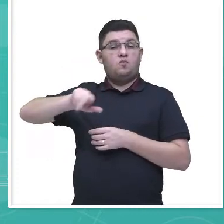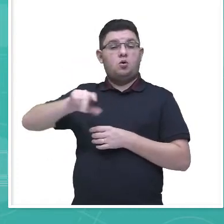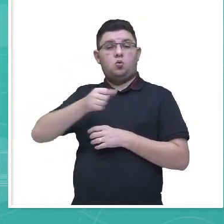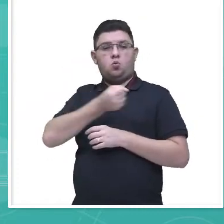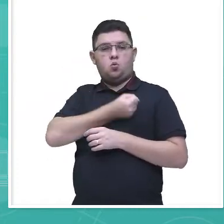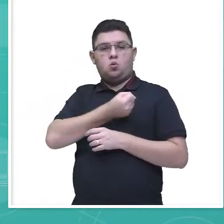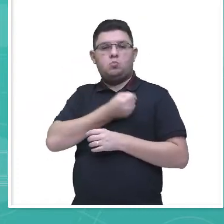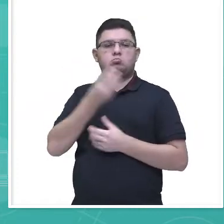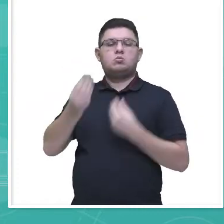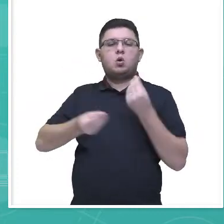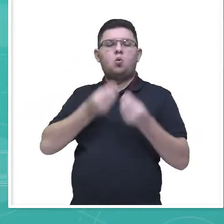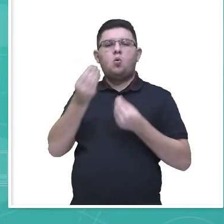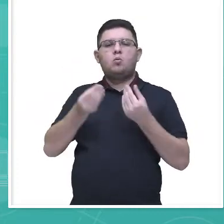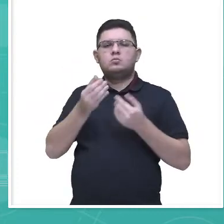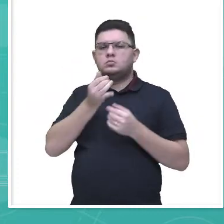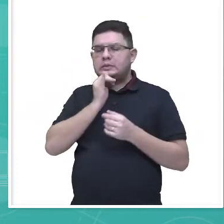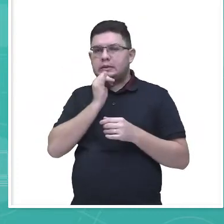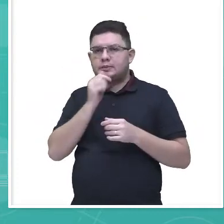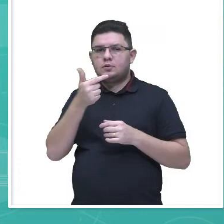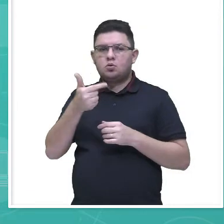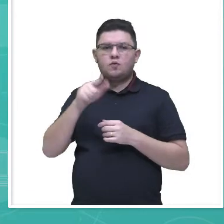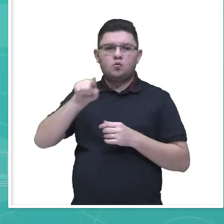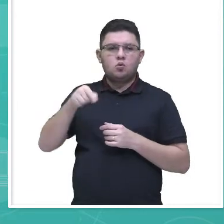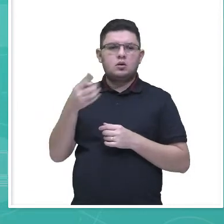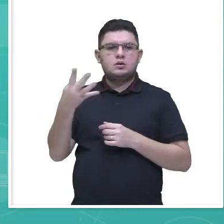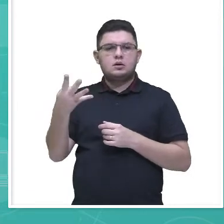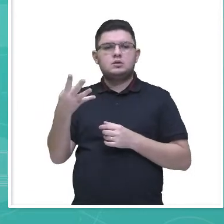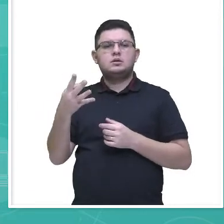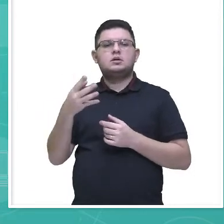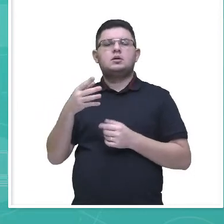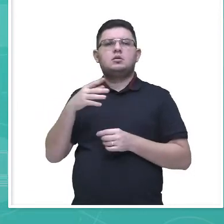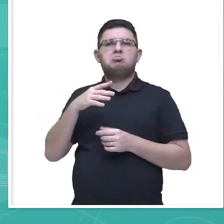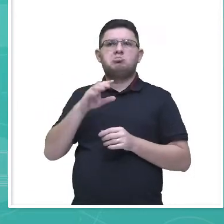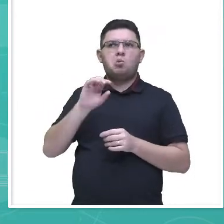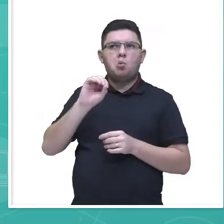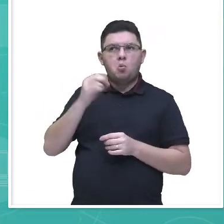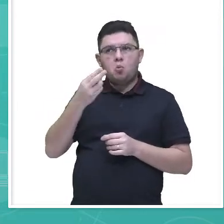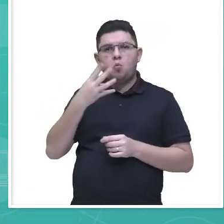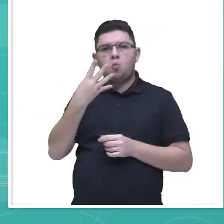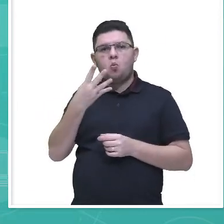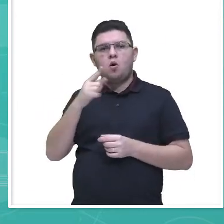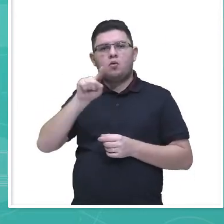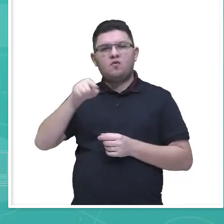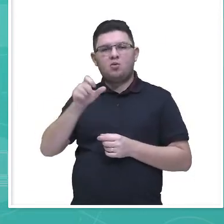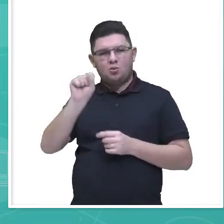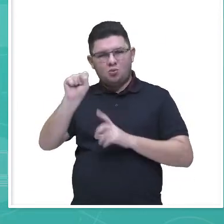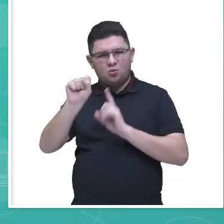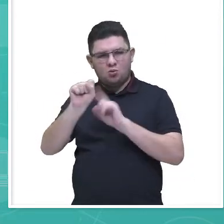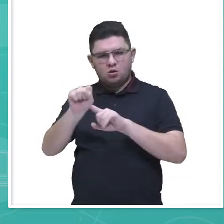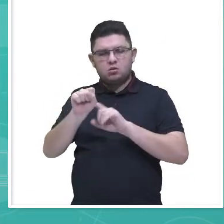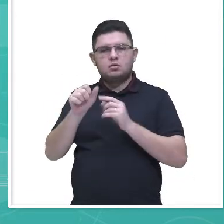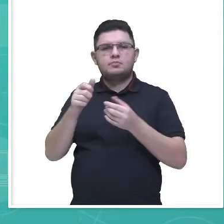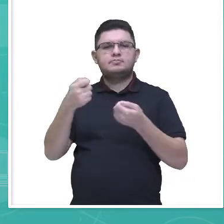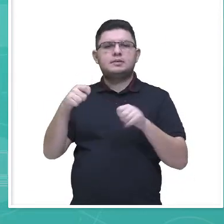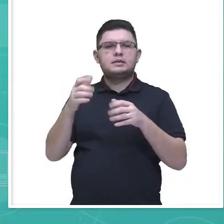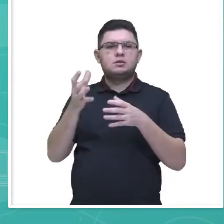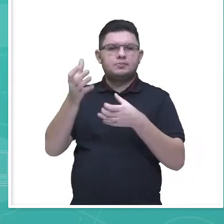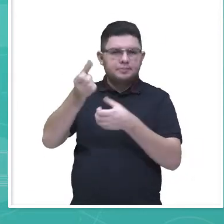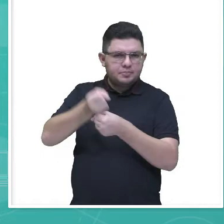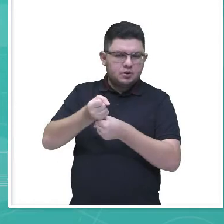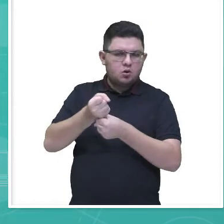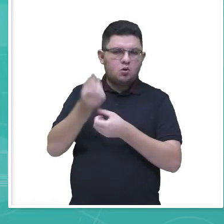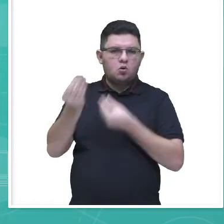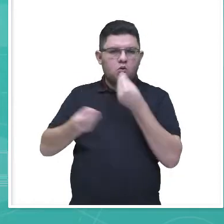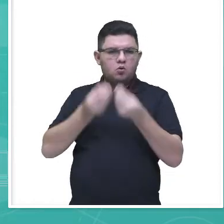né? 4 quilos, 4,8 kg, aí você precisa fazer essa conta, né? Essa regra de 3,